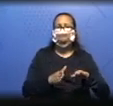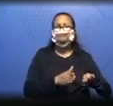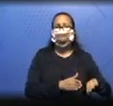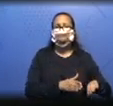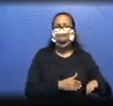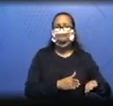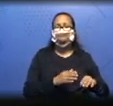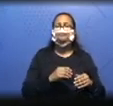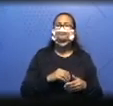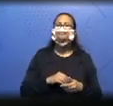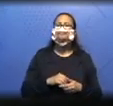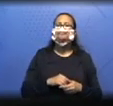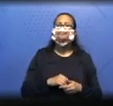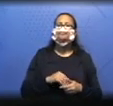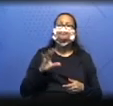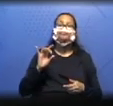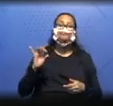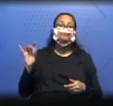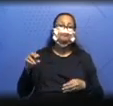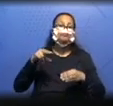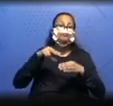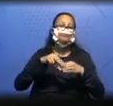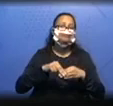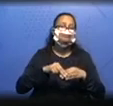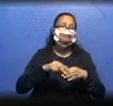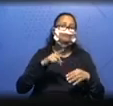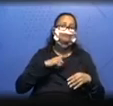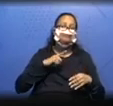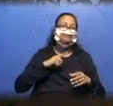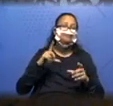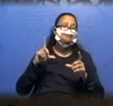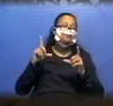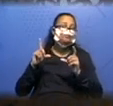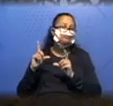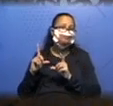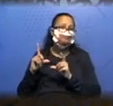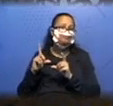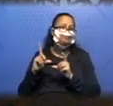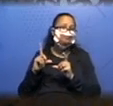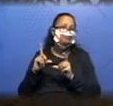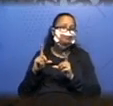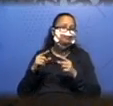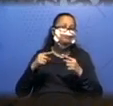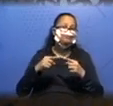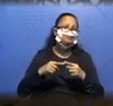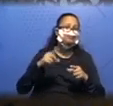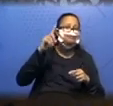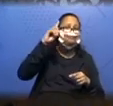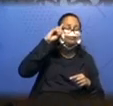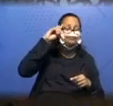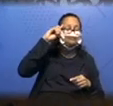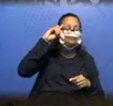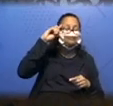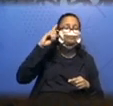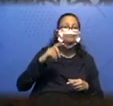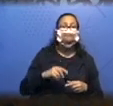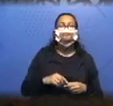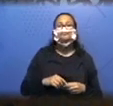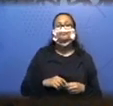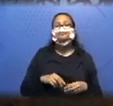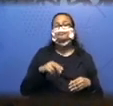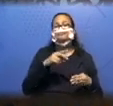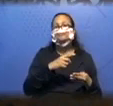vão separar ali do ladinho de vocês. Cada anexo tem uma imagem que se relaciona a uma data.